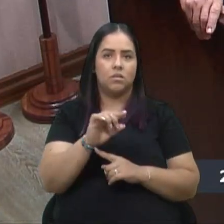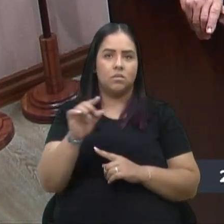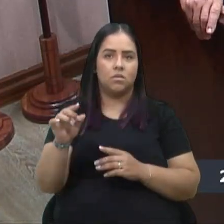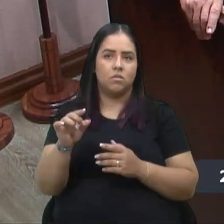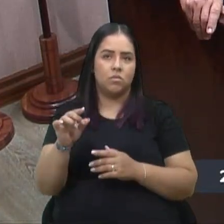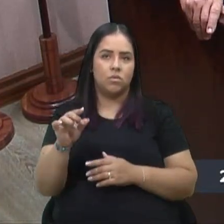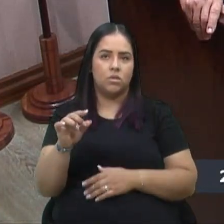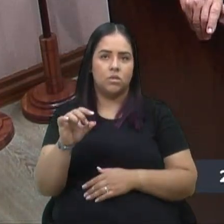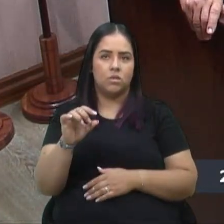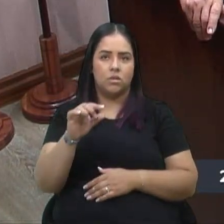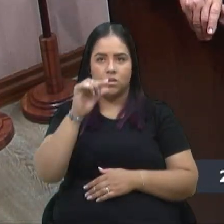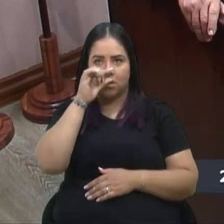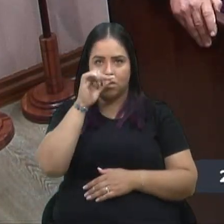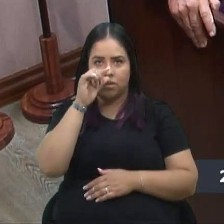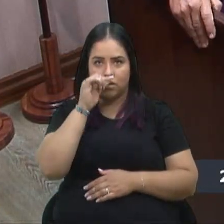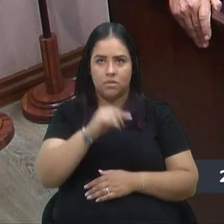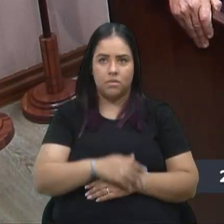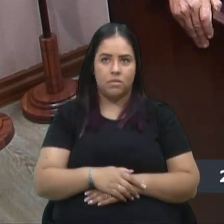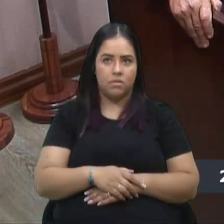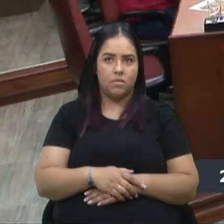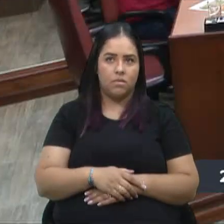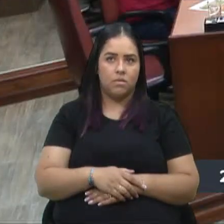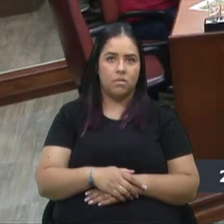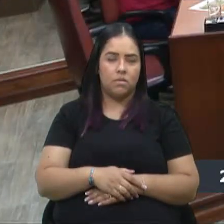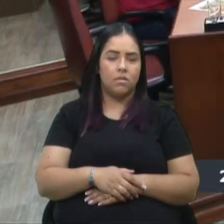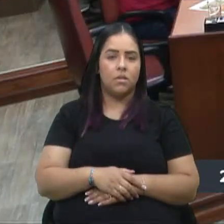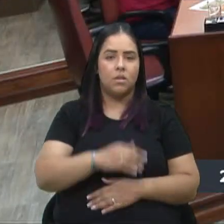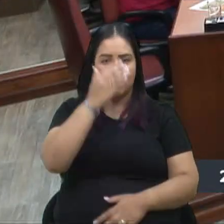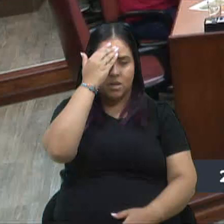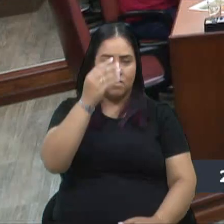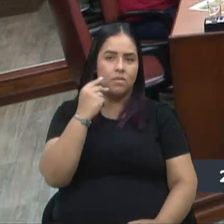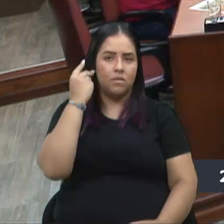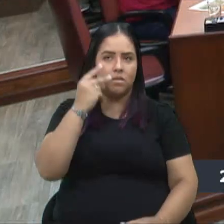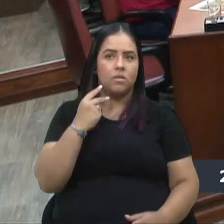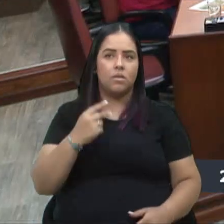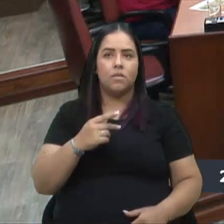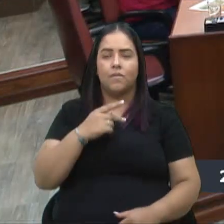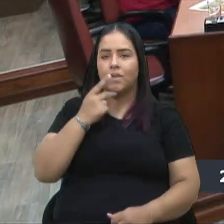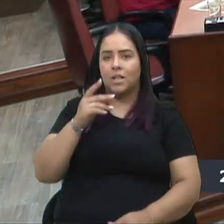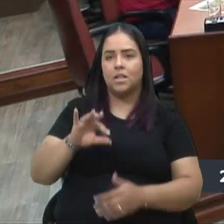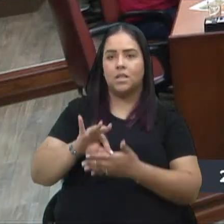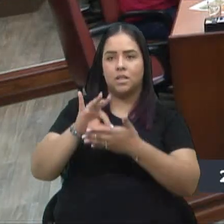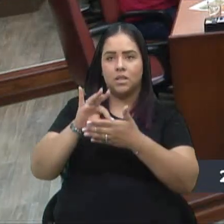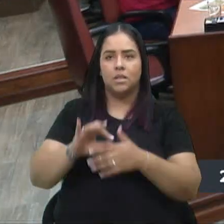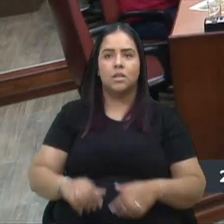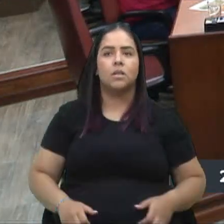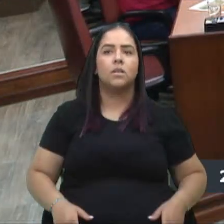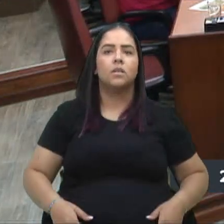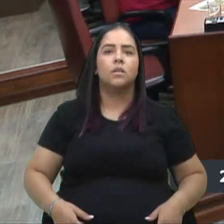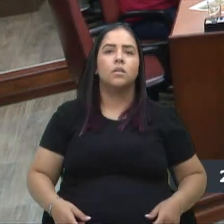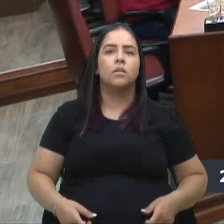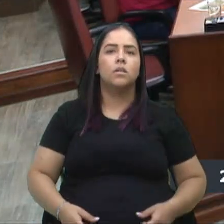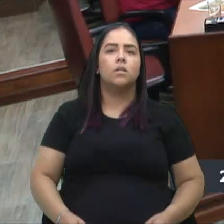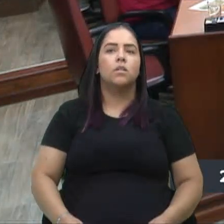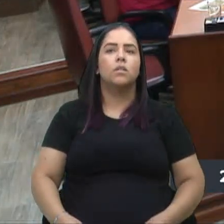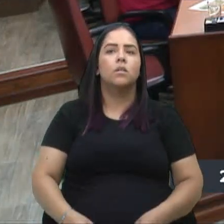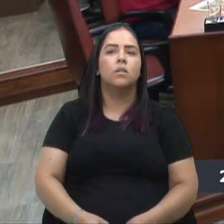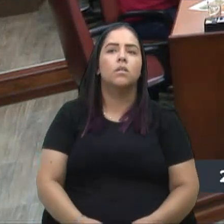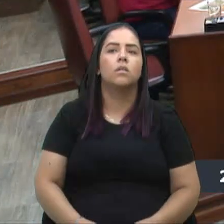Sandro Obrigado vereadora declaração de líder depois esgotando o tempo daí já Segue o